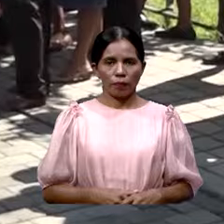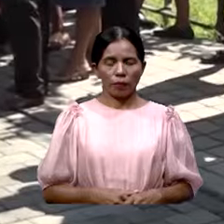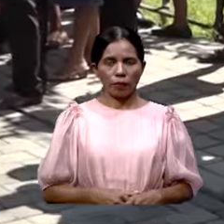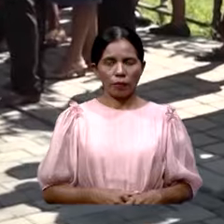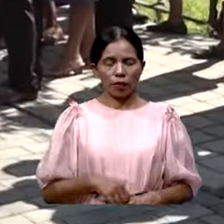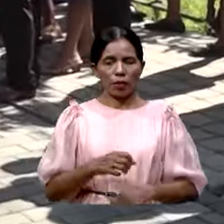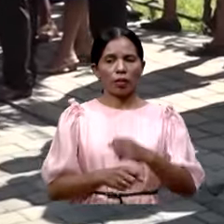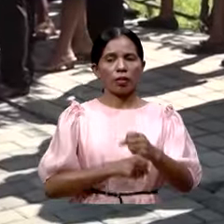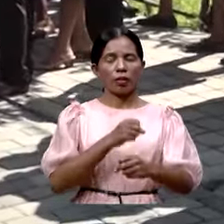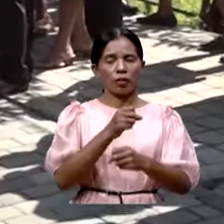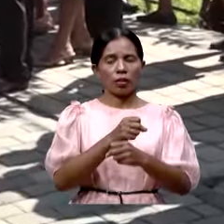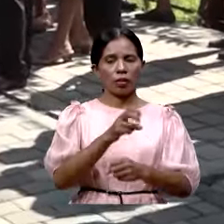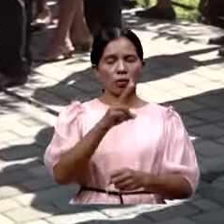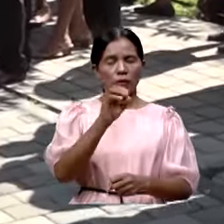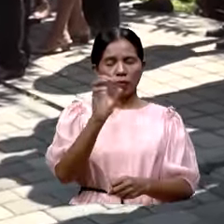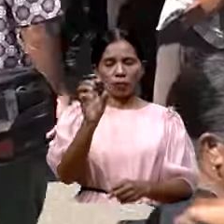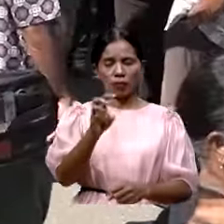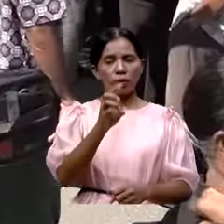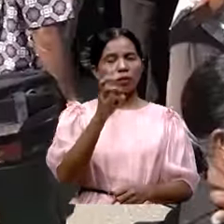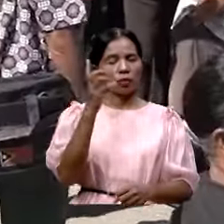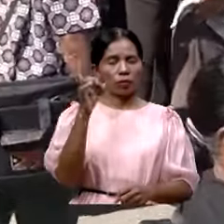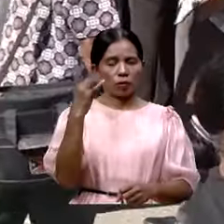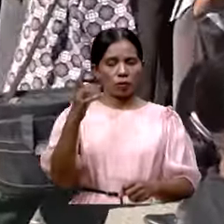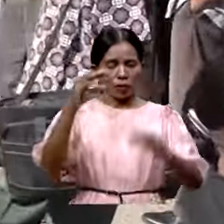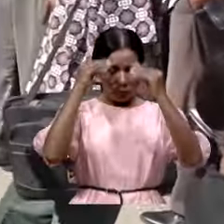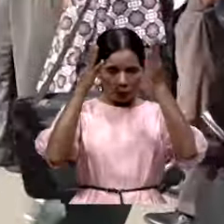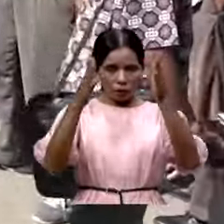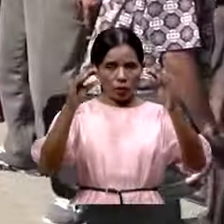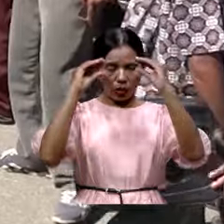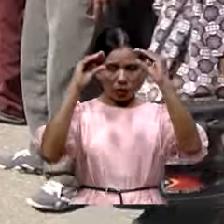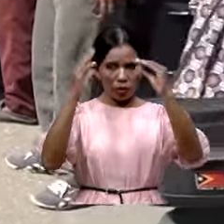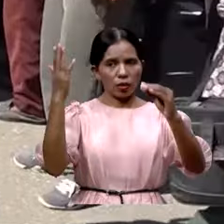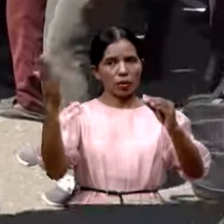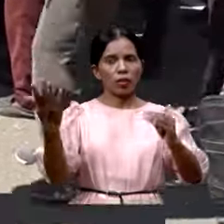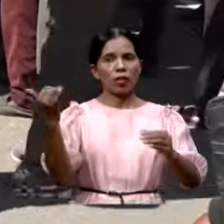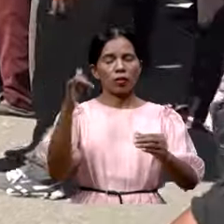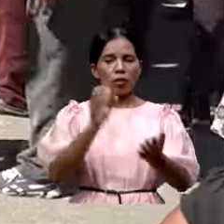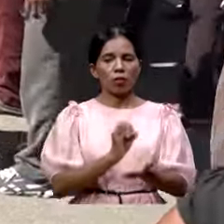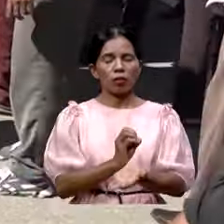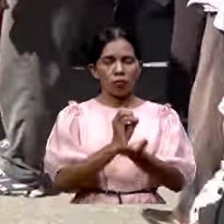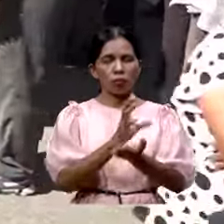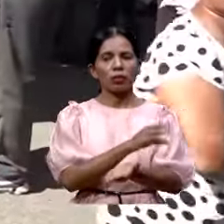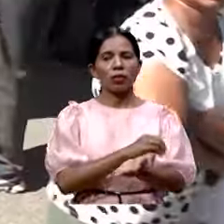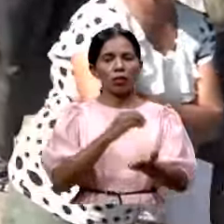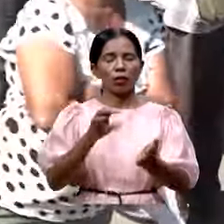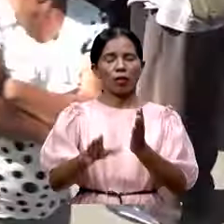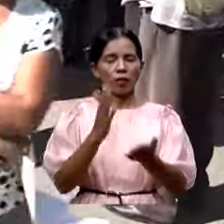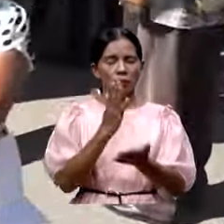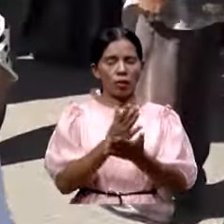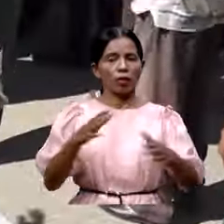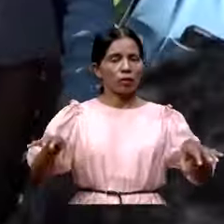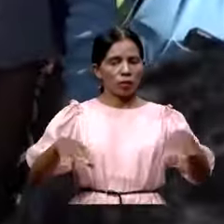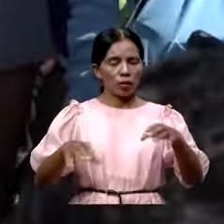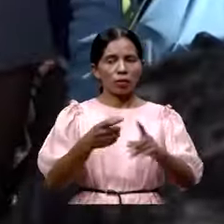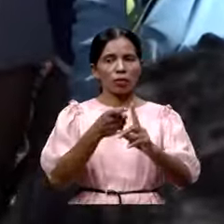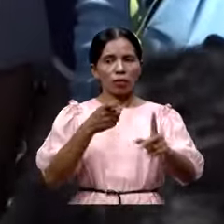Iha tina rihun roa sanulo resinualo, Professor Balon nebeha norin ihen sinu basiku sire ihe Reoa, hetan reforma obrigatório,